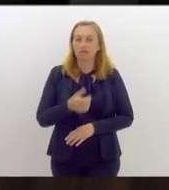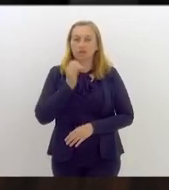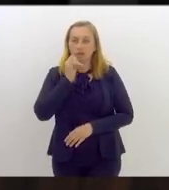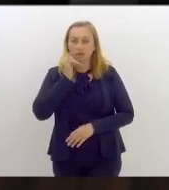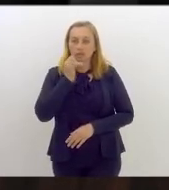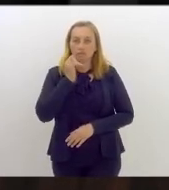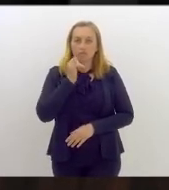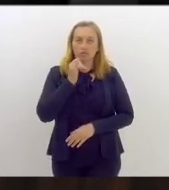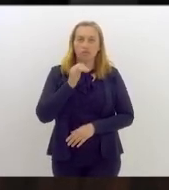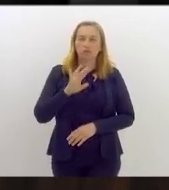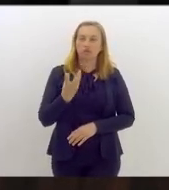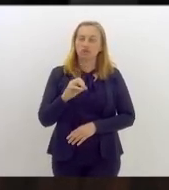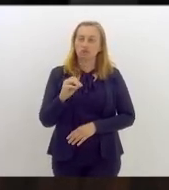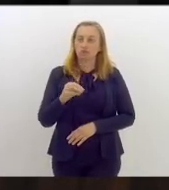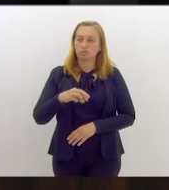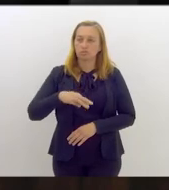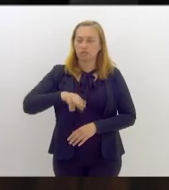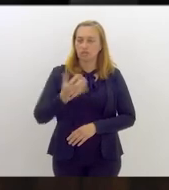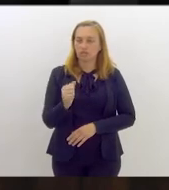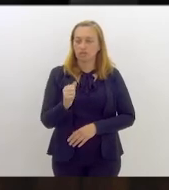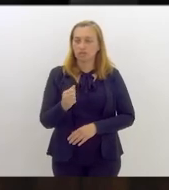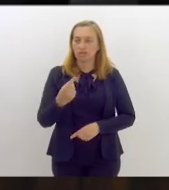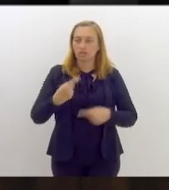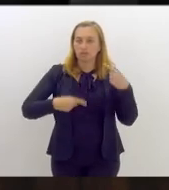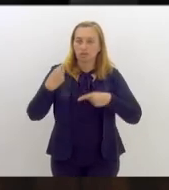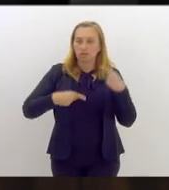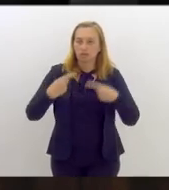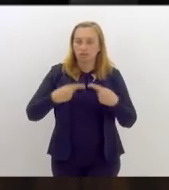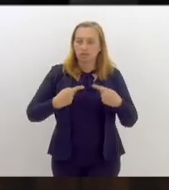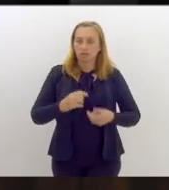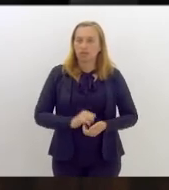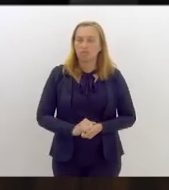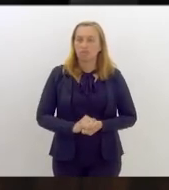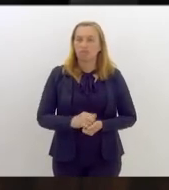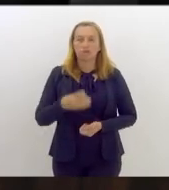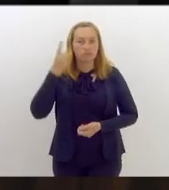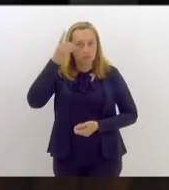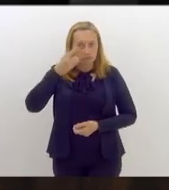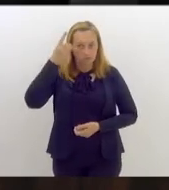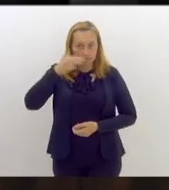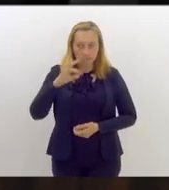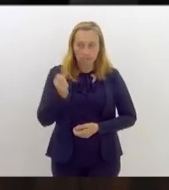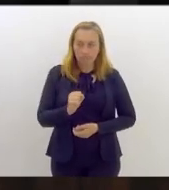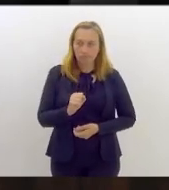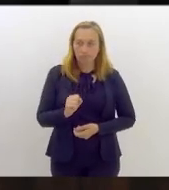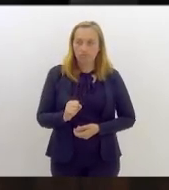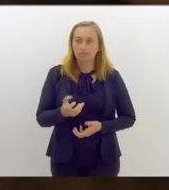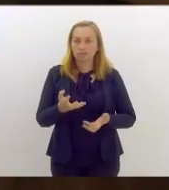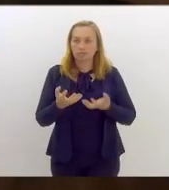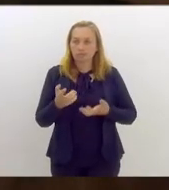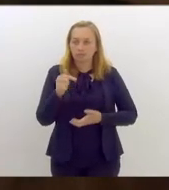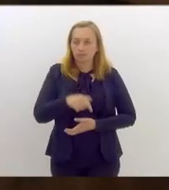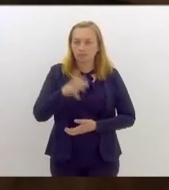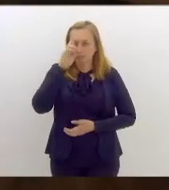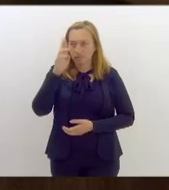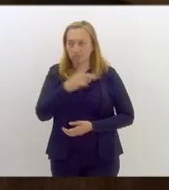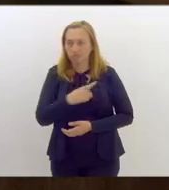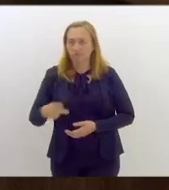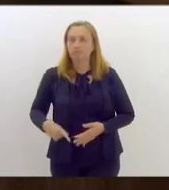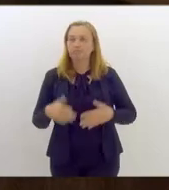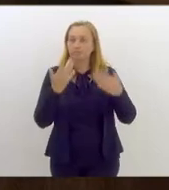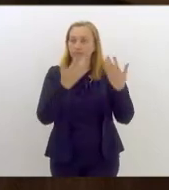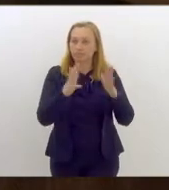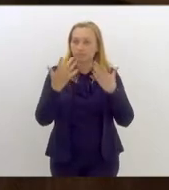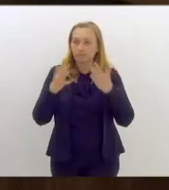relator Chico Machado. Em discussão. Para discutir. Deputada Marta Presidente, Rocha. Eu quero aqui saudar a deputada